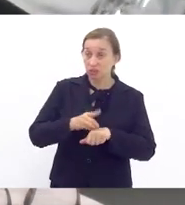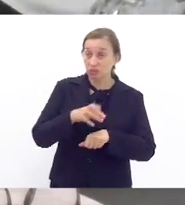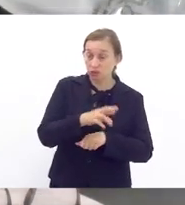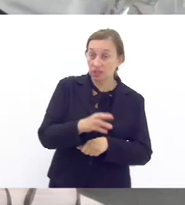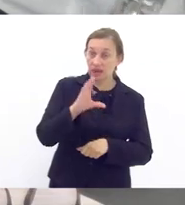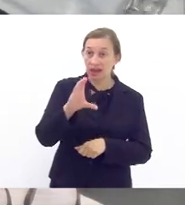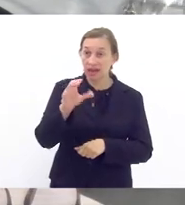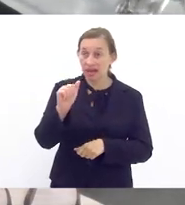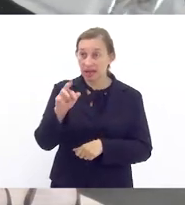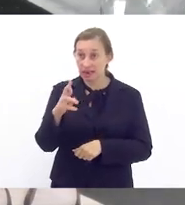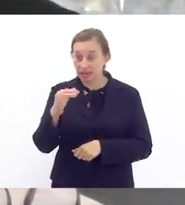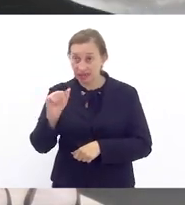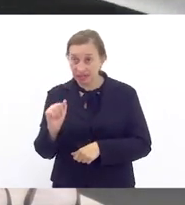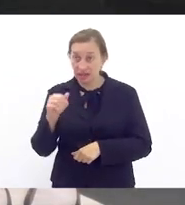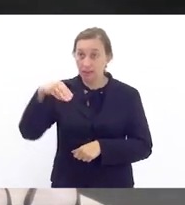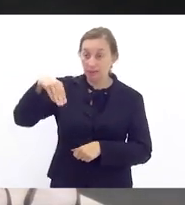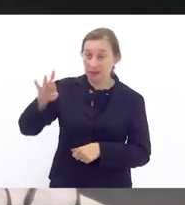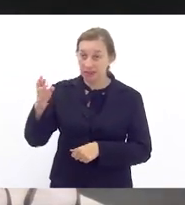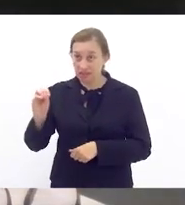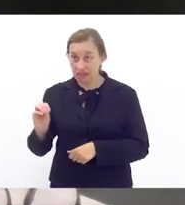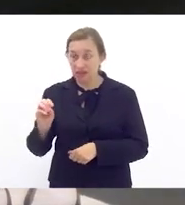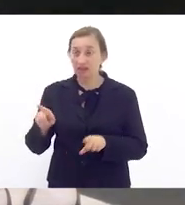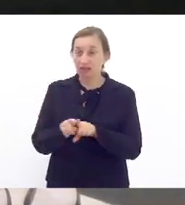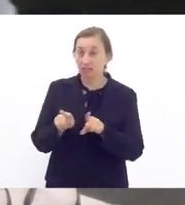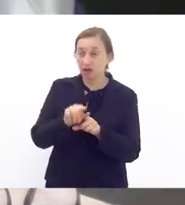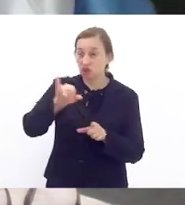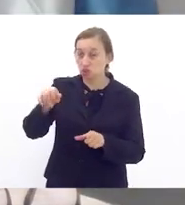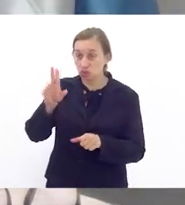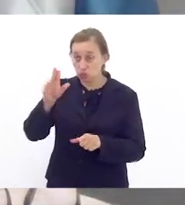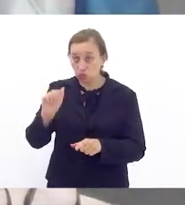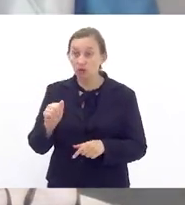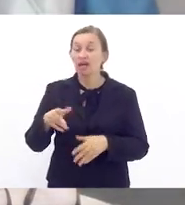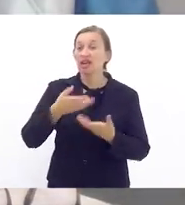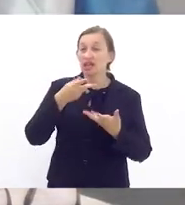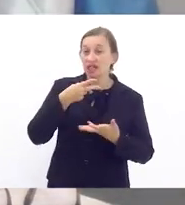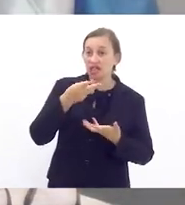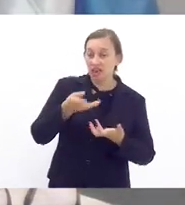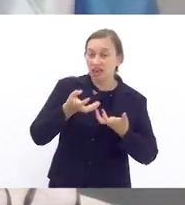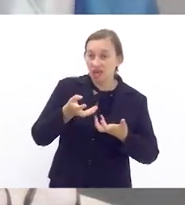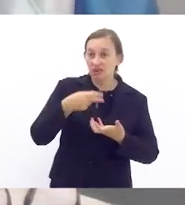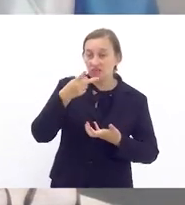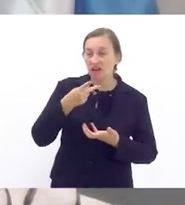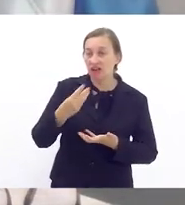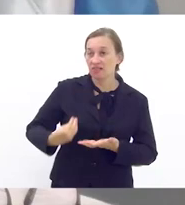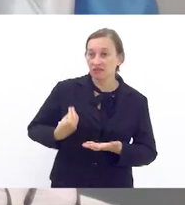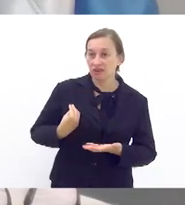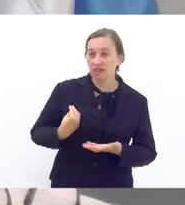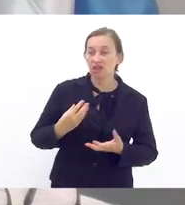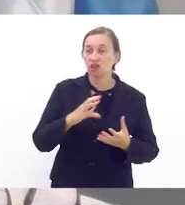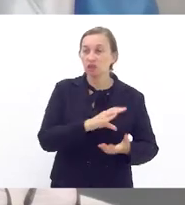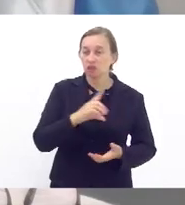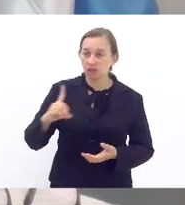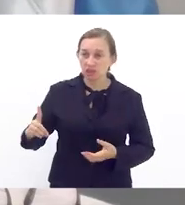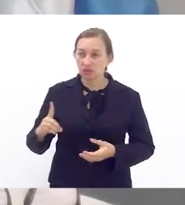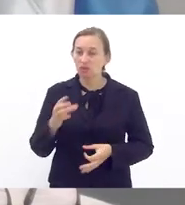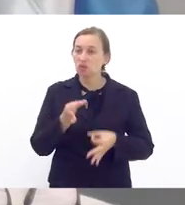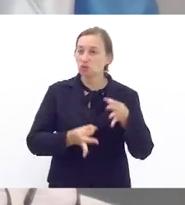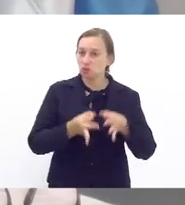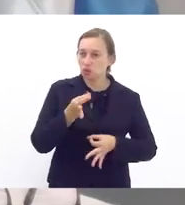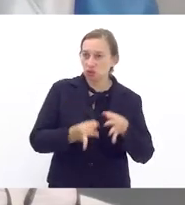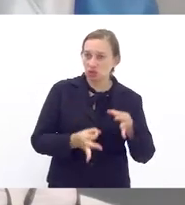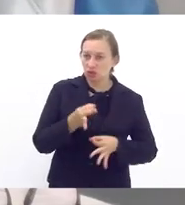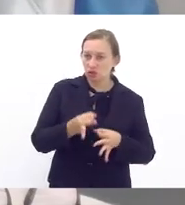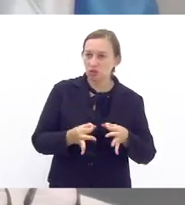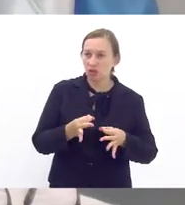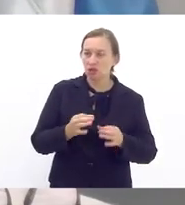Marcelo e doutor Júlio, mas queria registrar também a presença do Plínio Lacerda Martins, coordenador jurídico da CODECON, da Comissão de Defesa